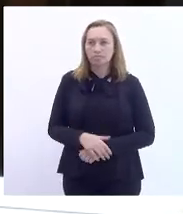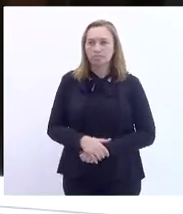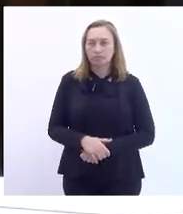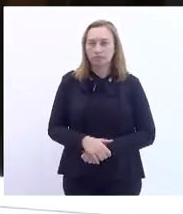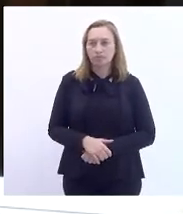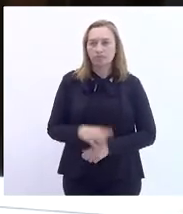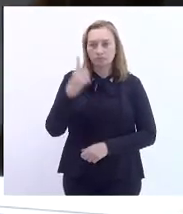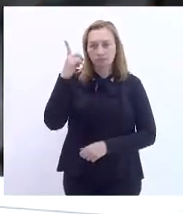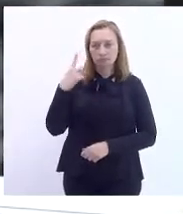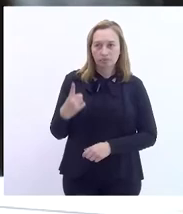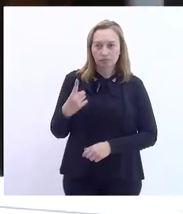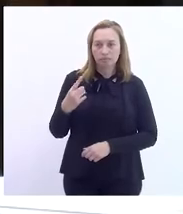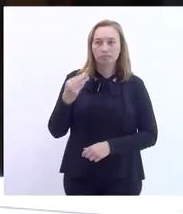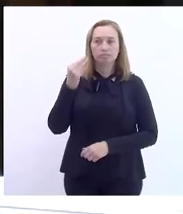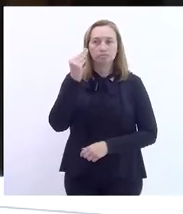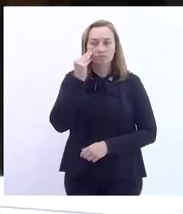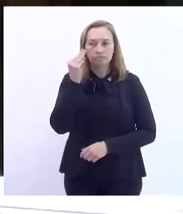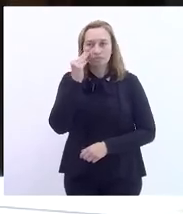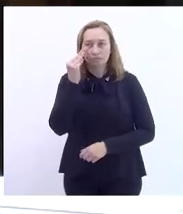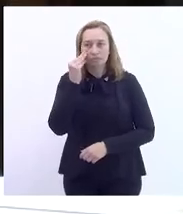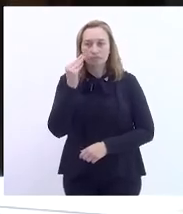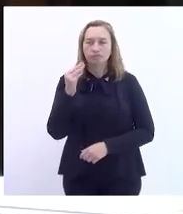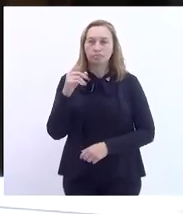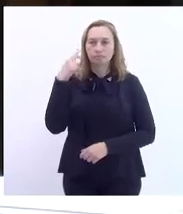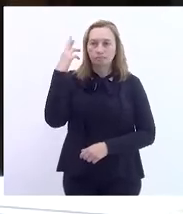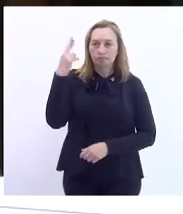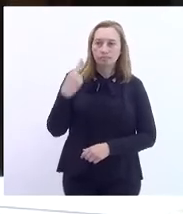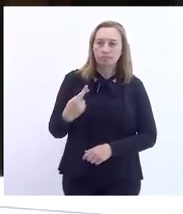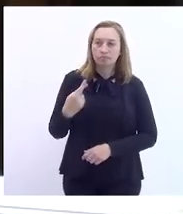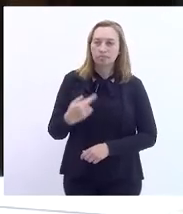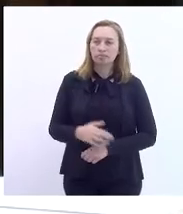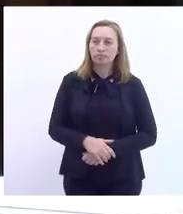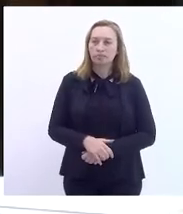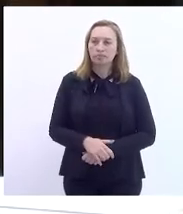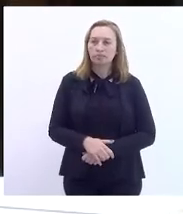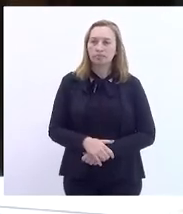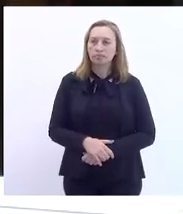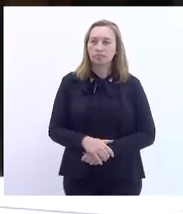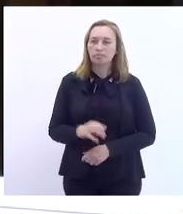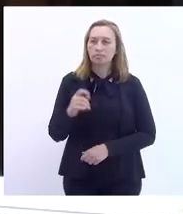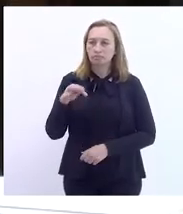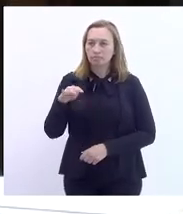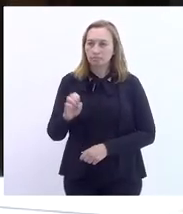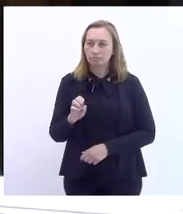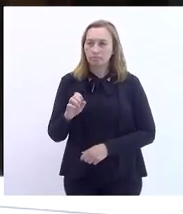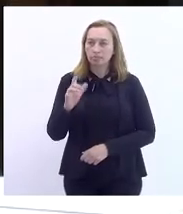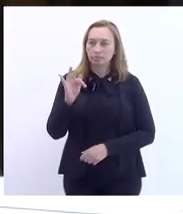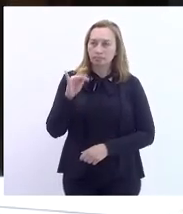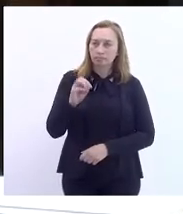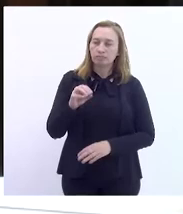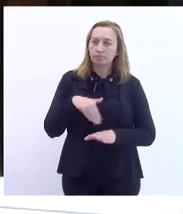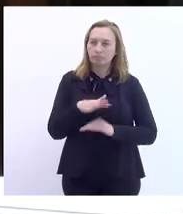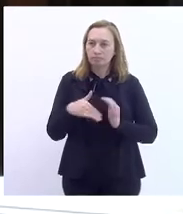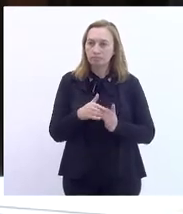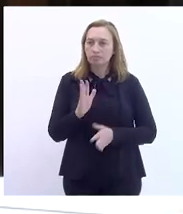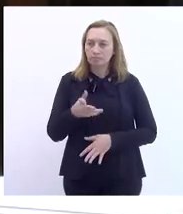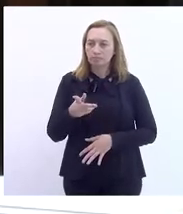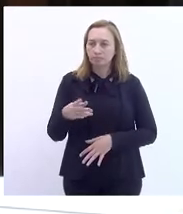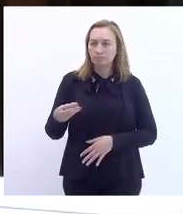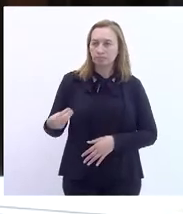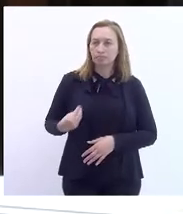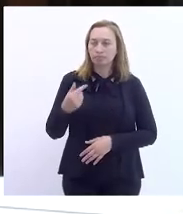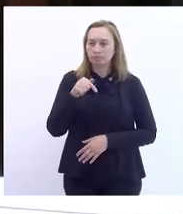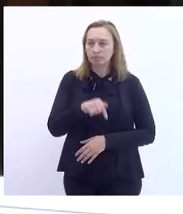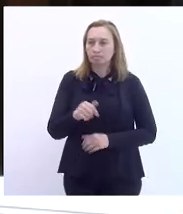Dani Monteiro e Mônica Francisco cumprimenta a Renata e cumprimentar Guilherme Fábio todos aqueles que já estiveram aqui